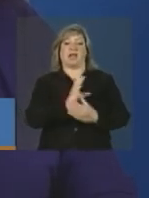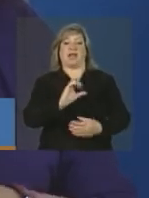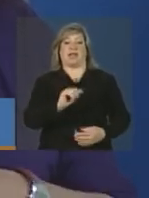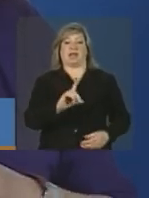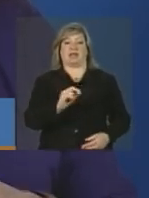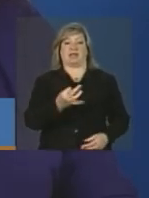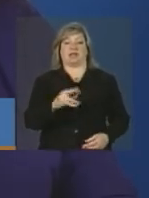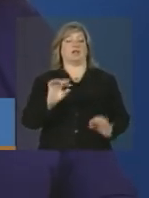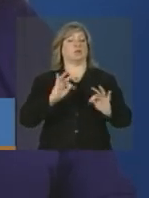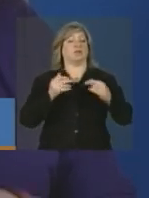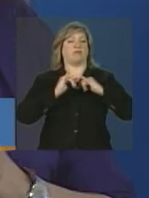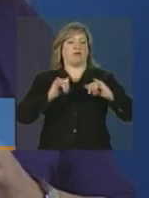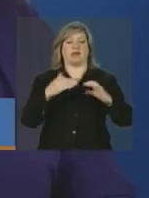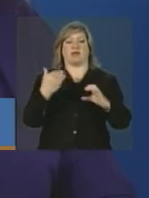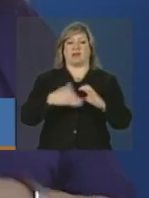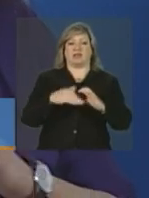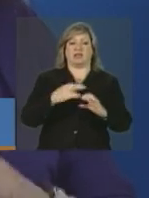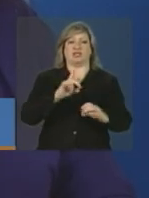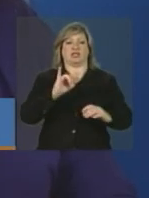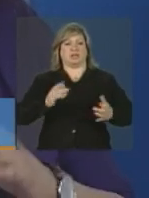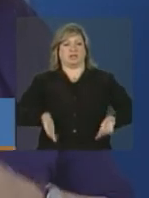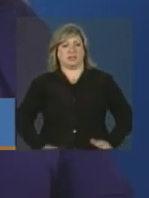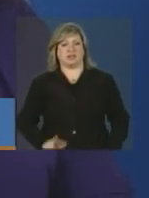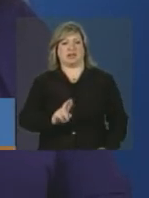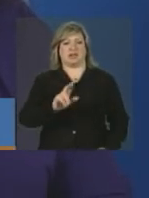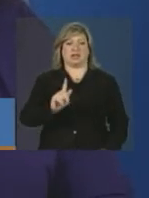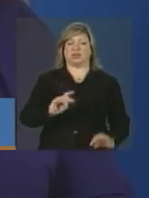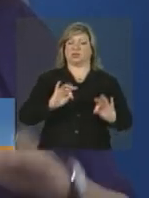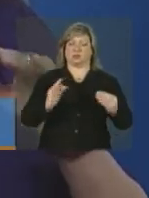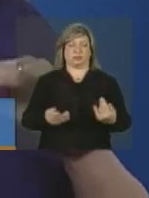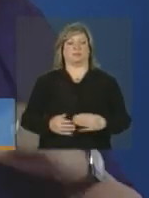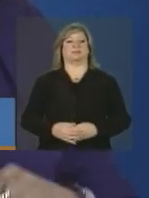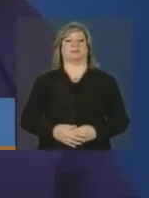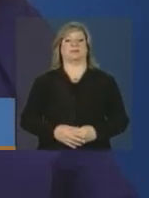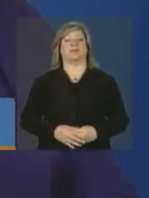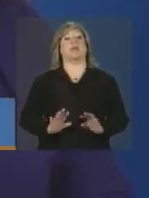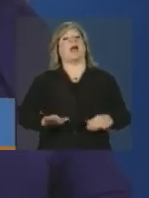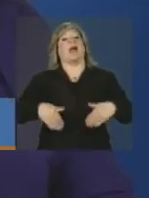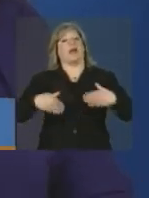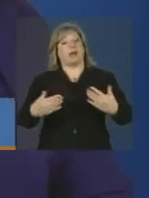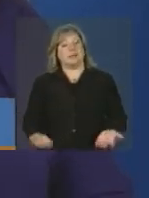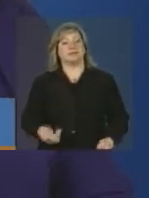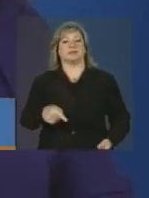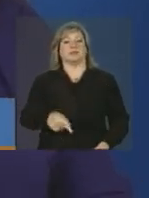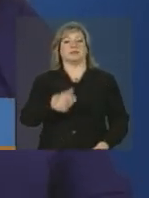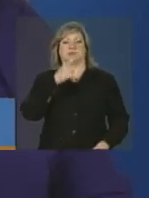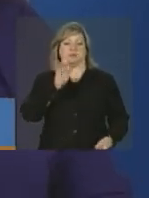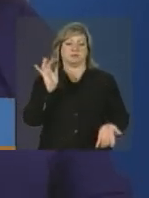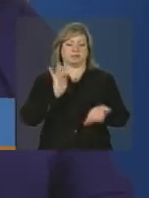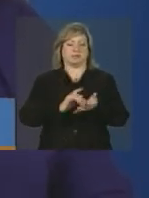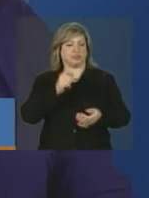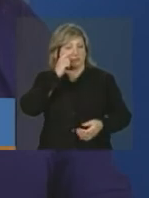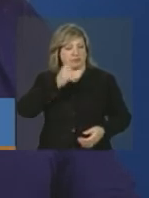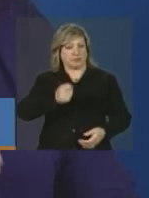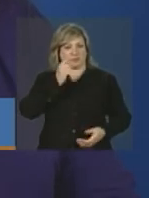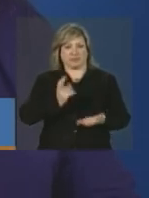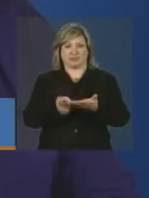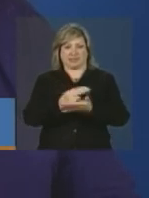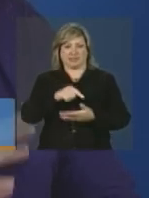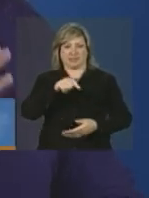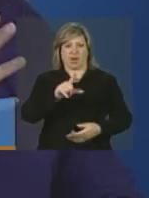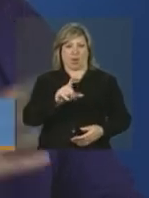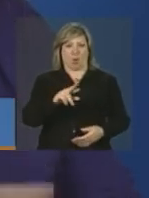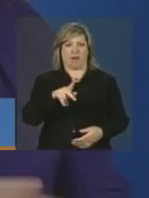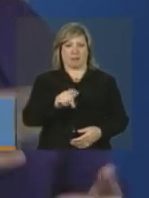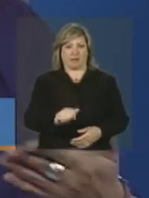dados, e-mail, data de nascimento, RG, enfim, todos. E aí, clica na lupinha, coloca o